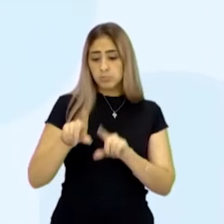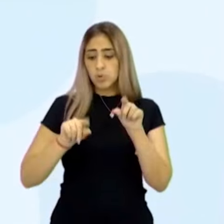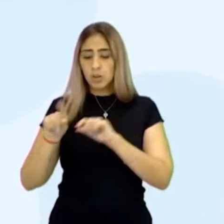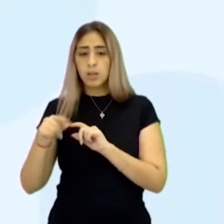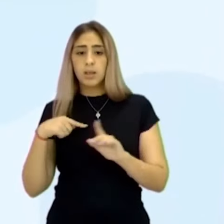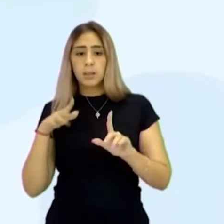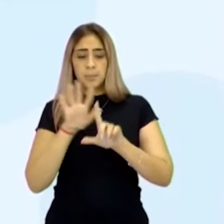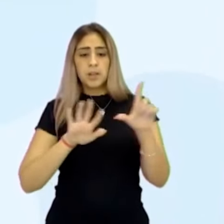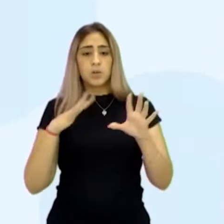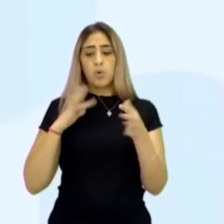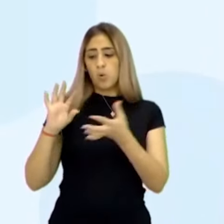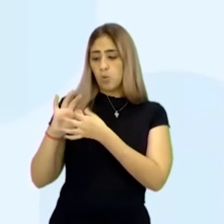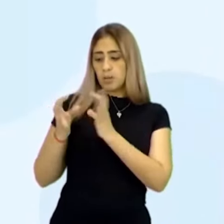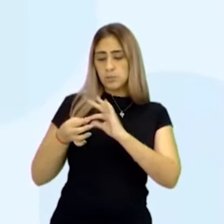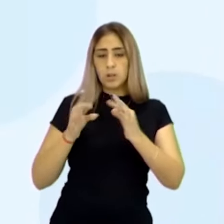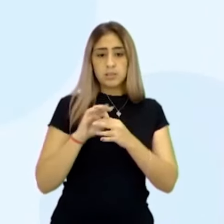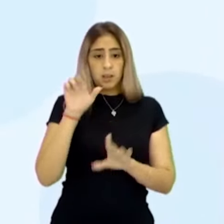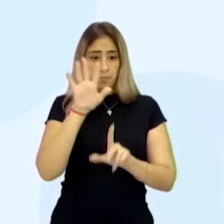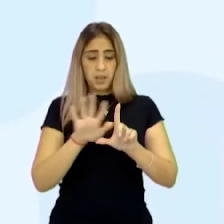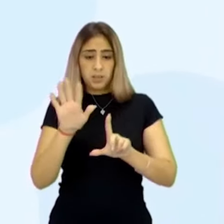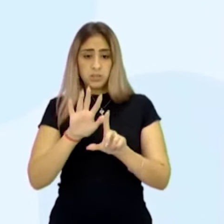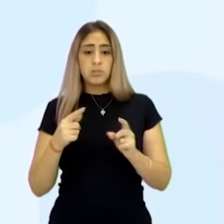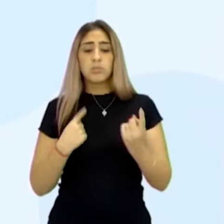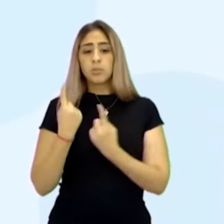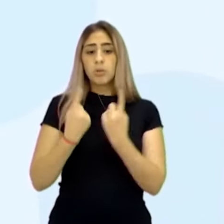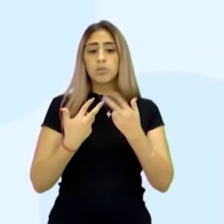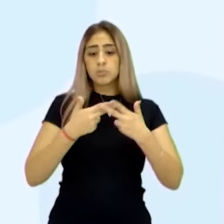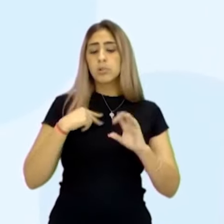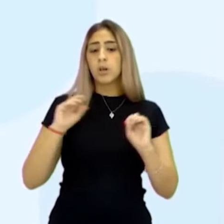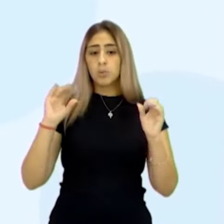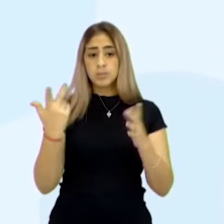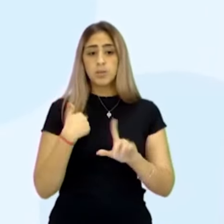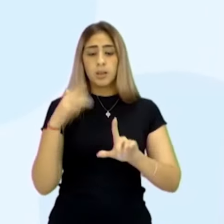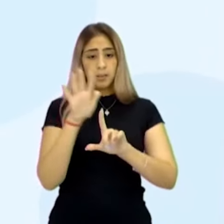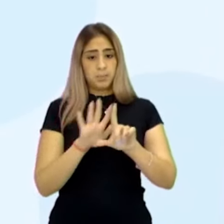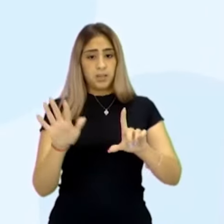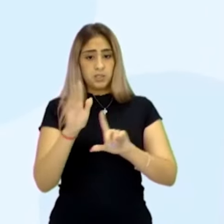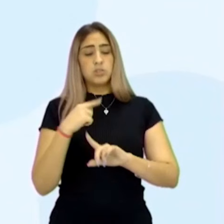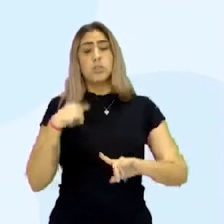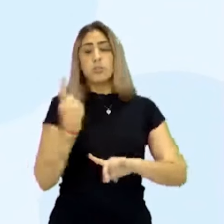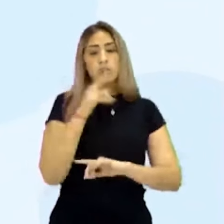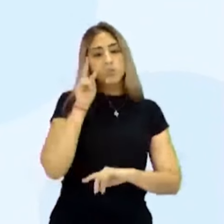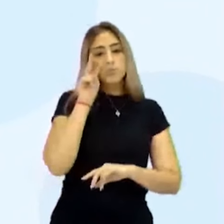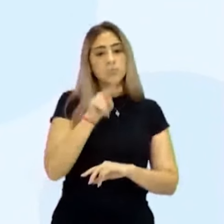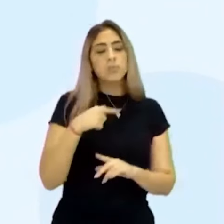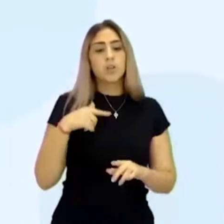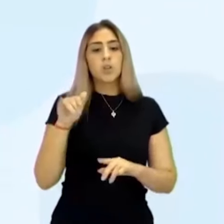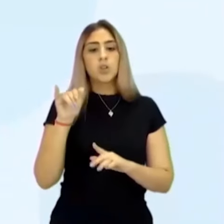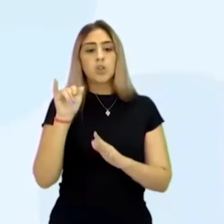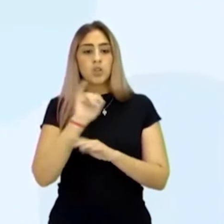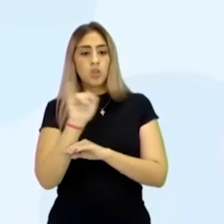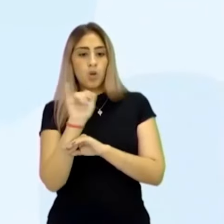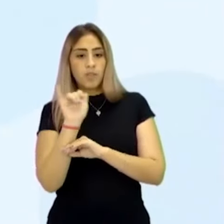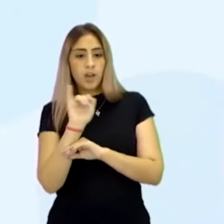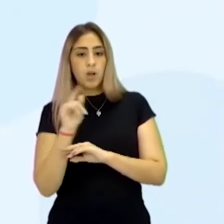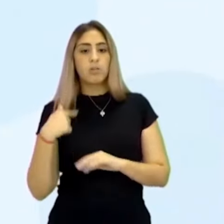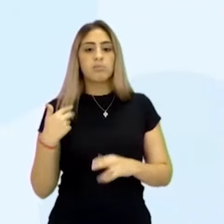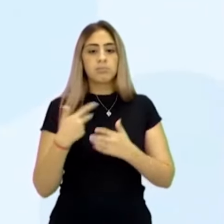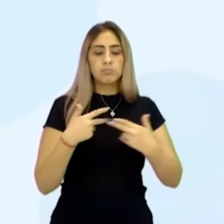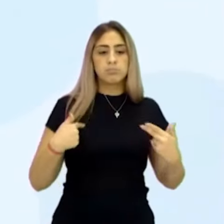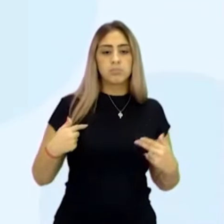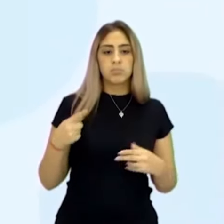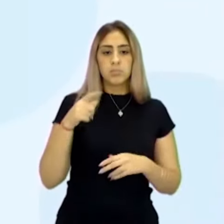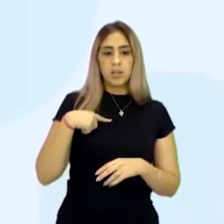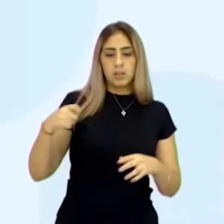né? Contextualizar as imagens. Então, quais ações estão acontecendo nas imagens? Nós vemos ali em Nova York, no World Trade Center, que as